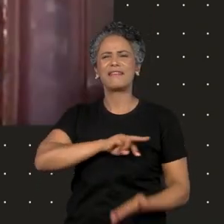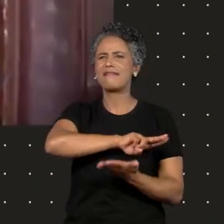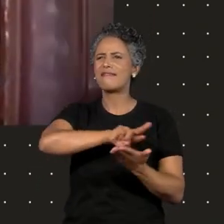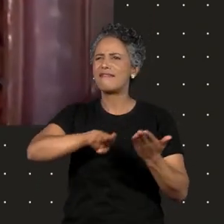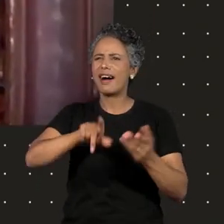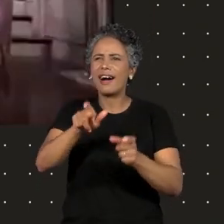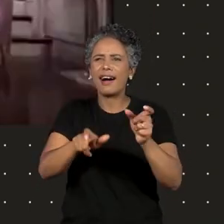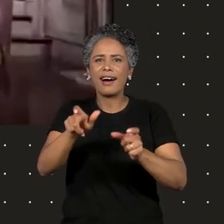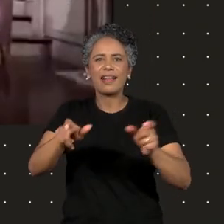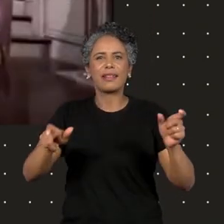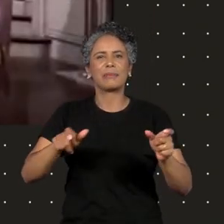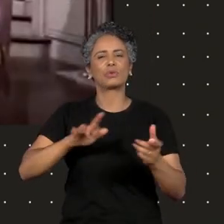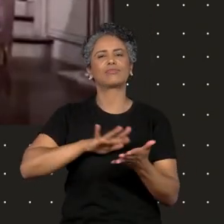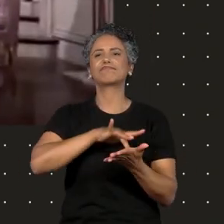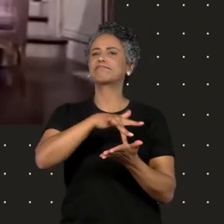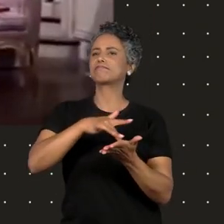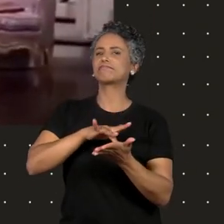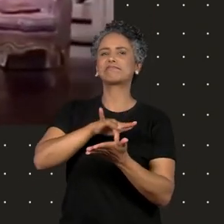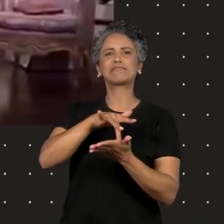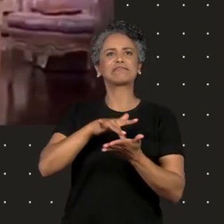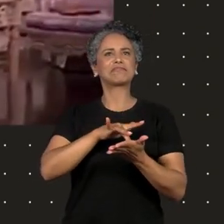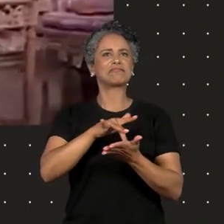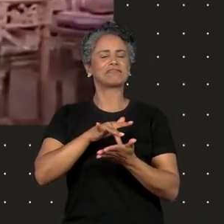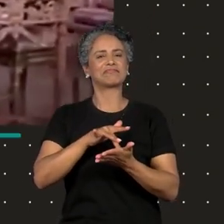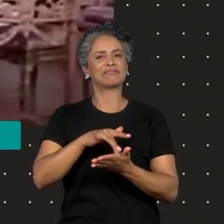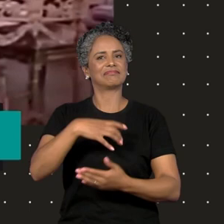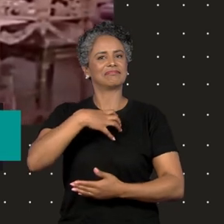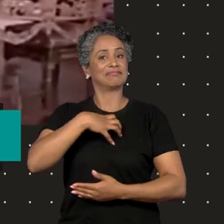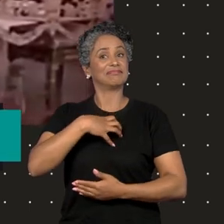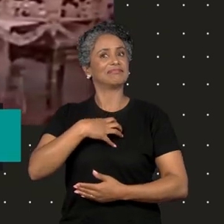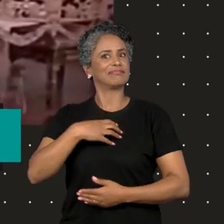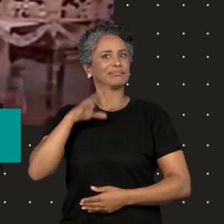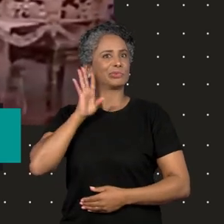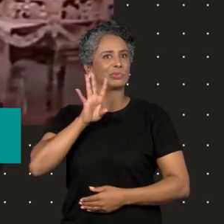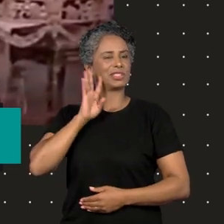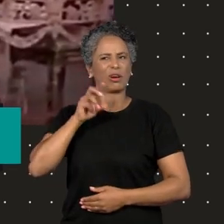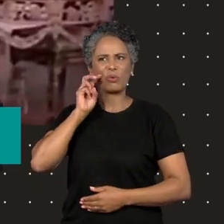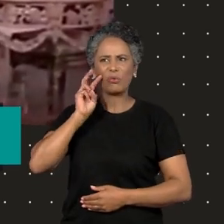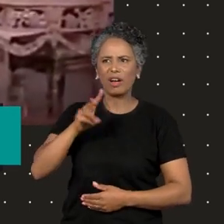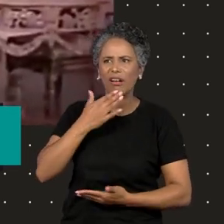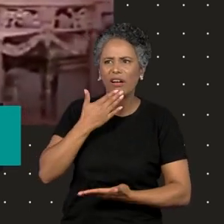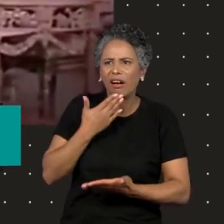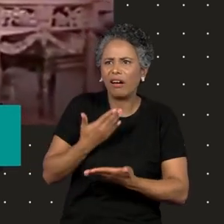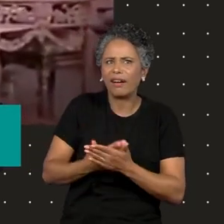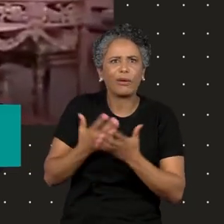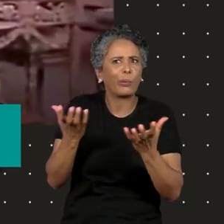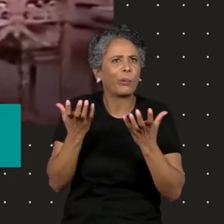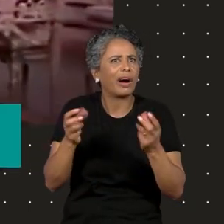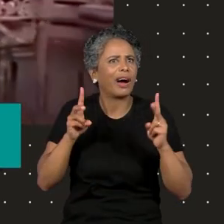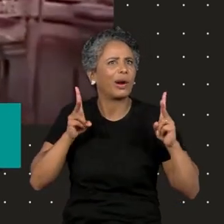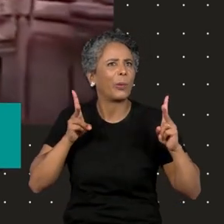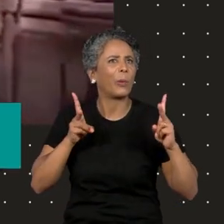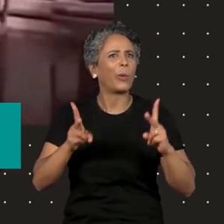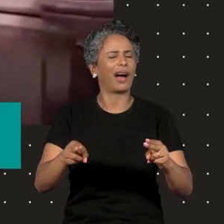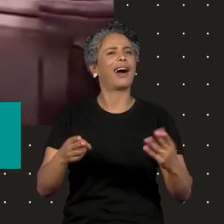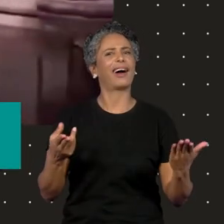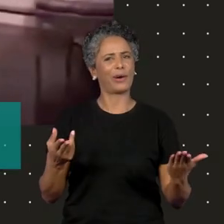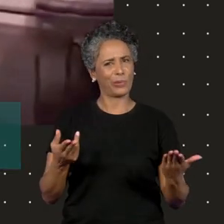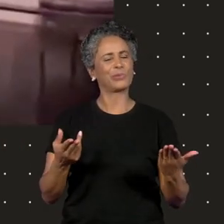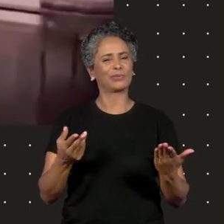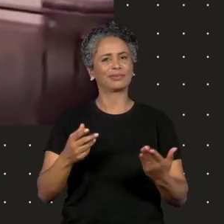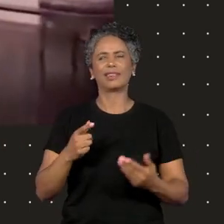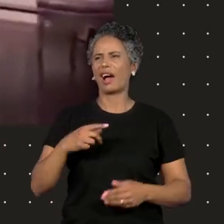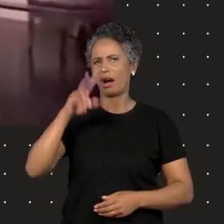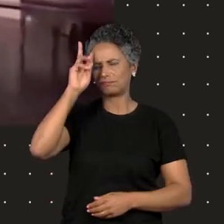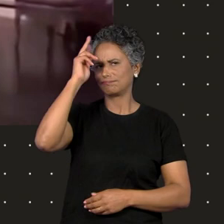de gente, até chegar na Cid Charisse, eu ficava impressionado como eles viravam a cabeça, né? Vira a cabeça,